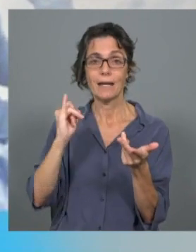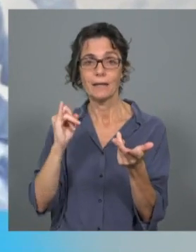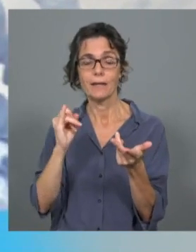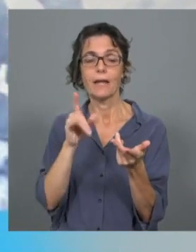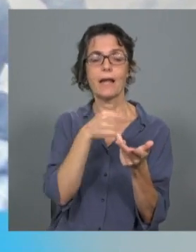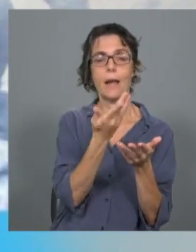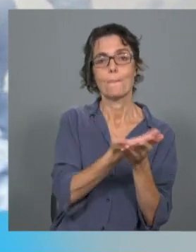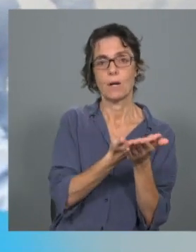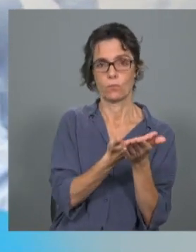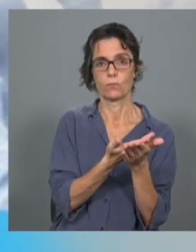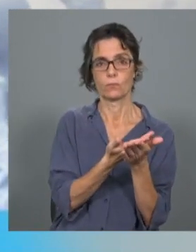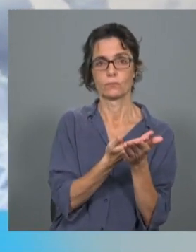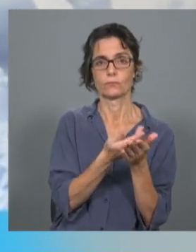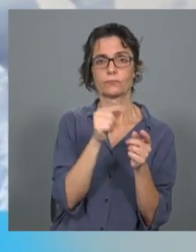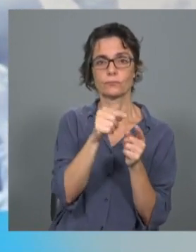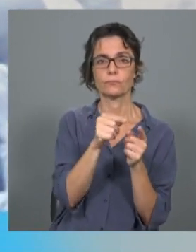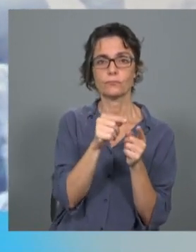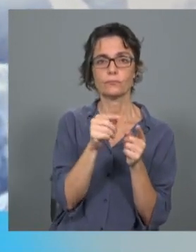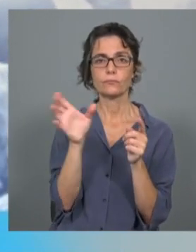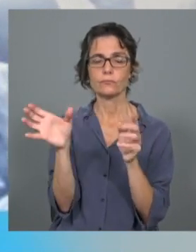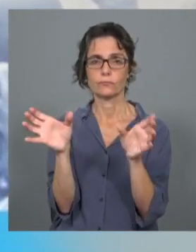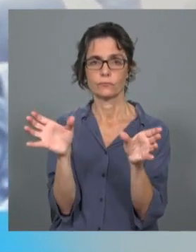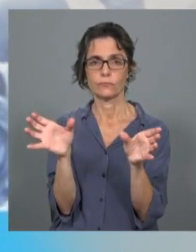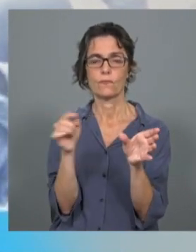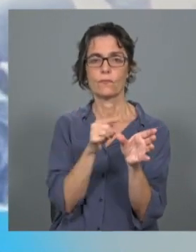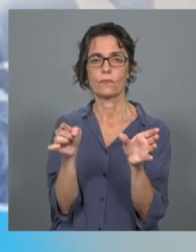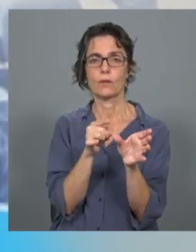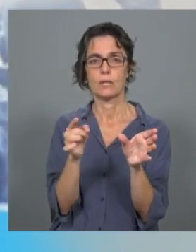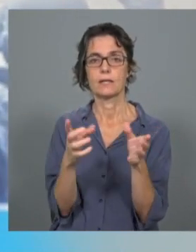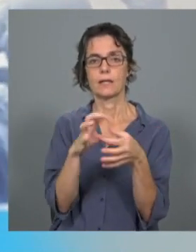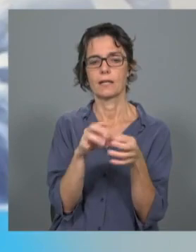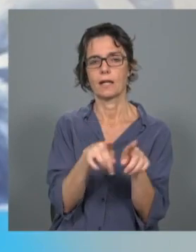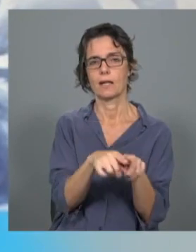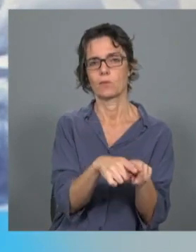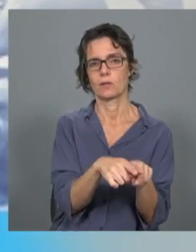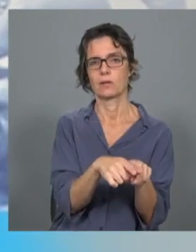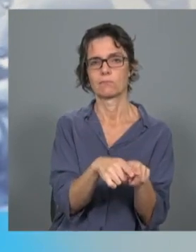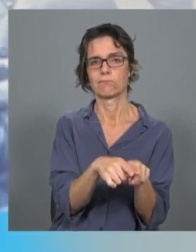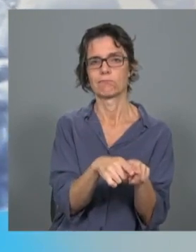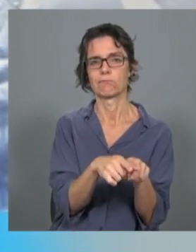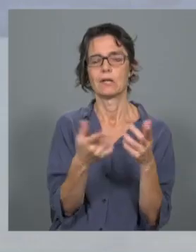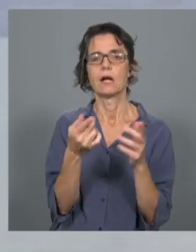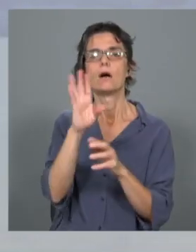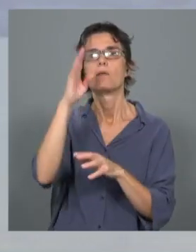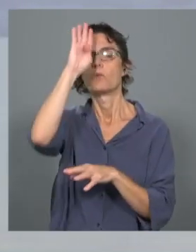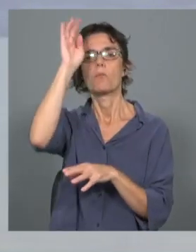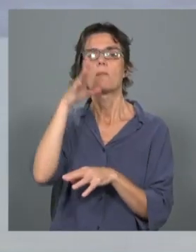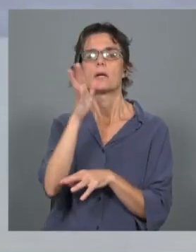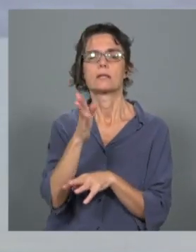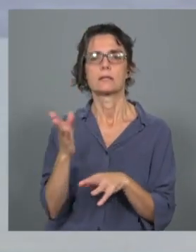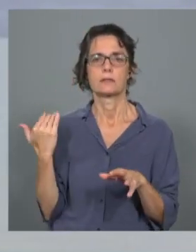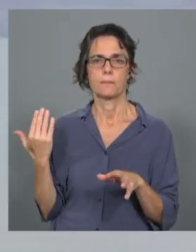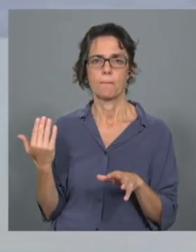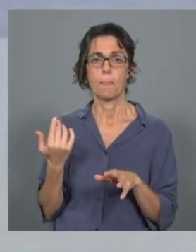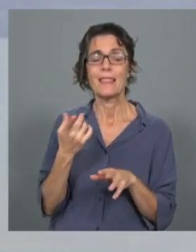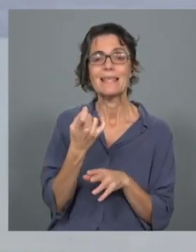pão. Portanto, isto tem a ver com as questões da economia, mas tem a ver com as questões da política. Lá está, é aqui que chegamos. Portanto, quando o Papa Francisco diz que está em causa é preciso uma